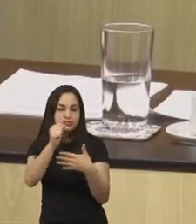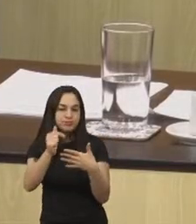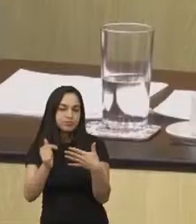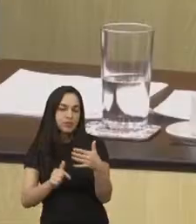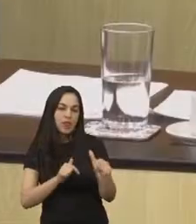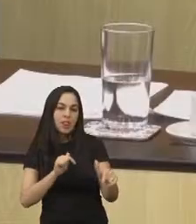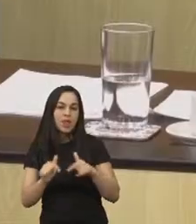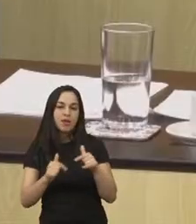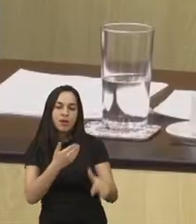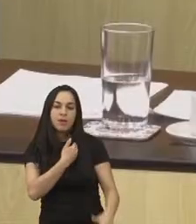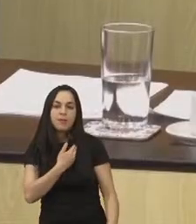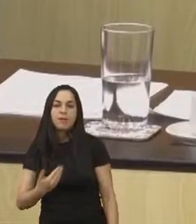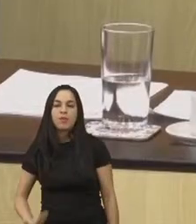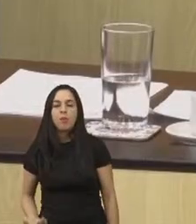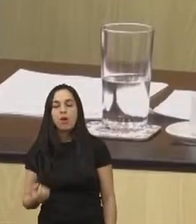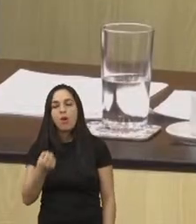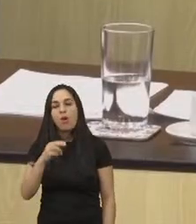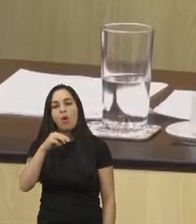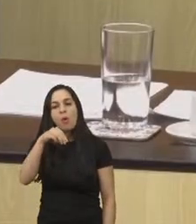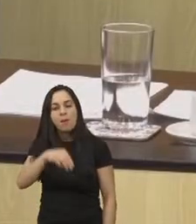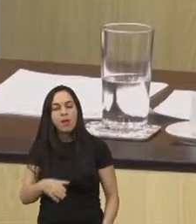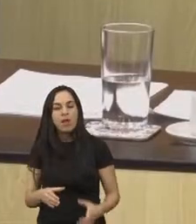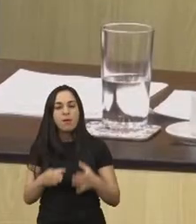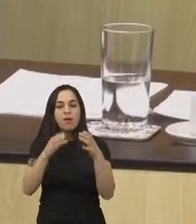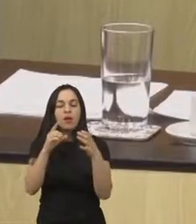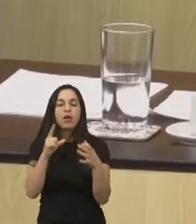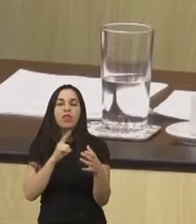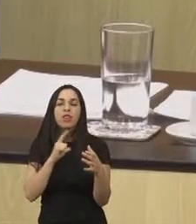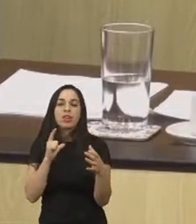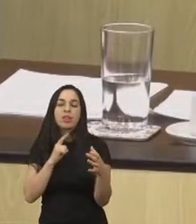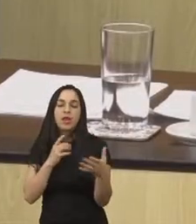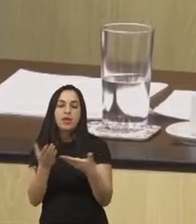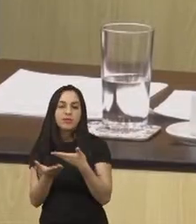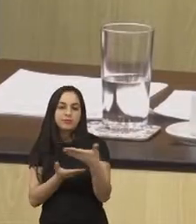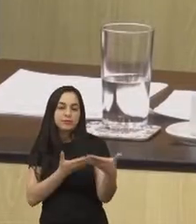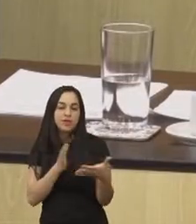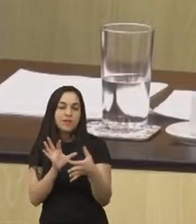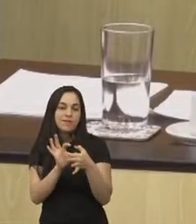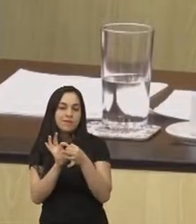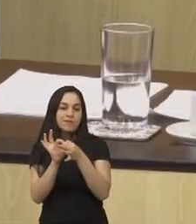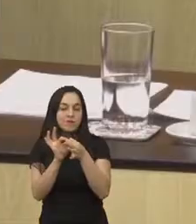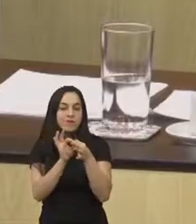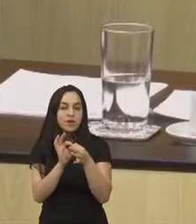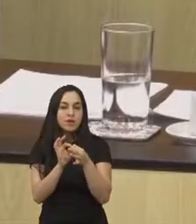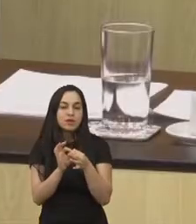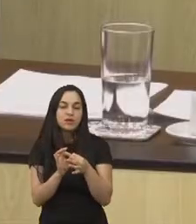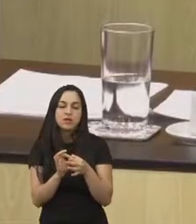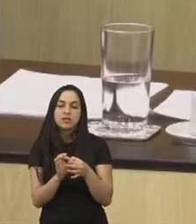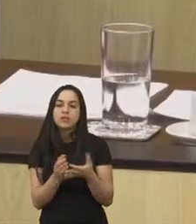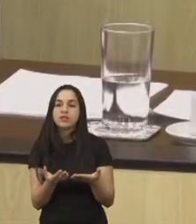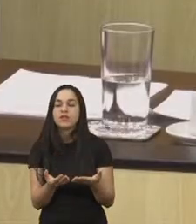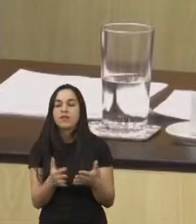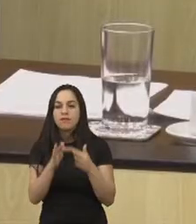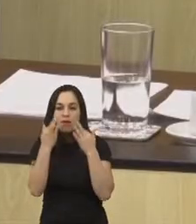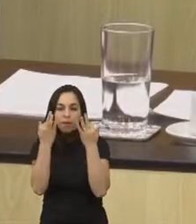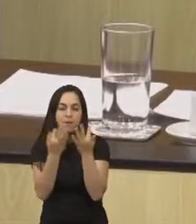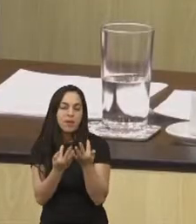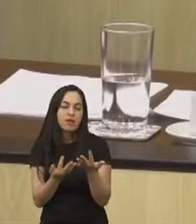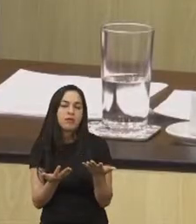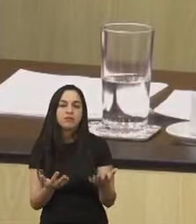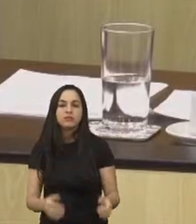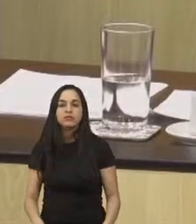pública municipal, direta e indireta, que possuam vínculos de parentesco, cônjuge, companheiro ou parente em linha